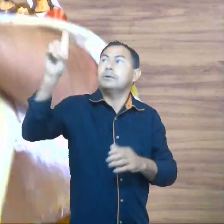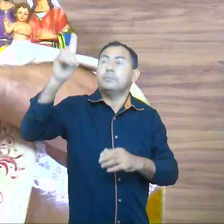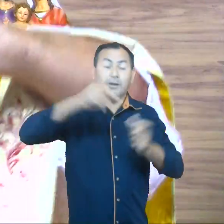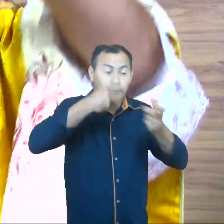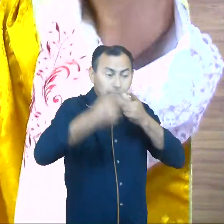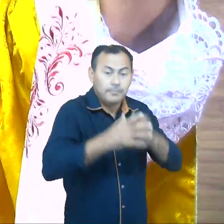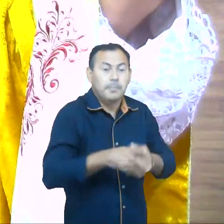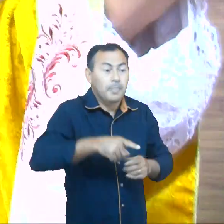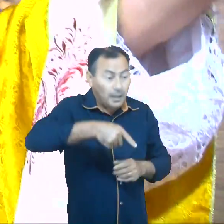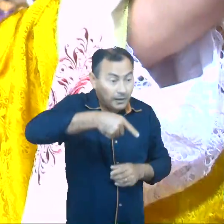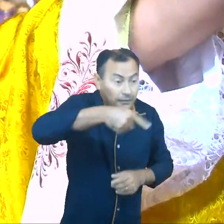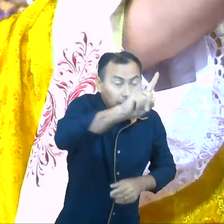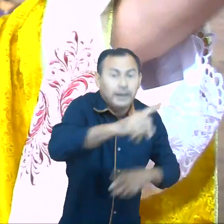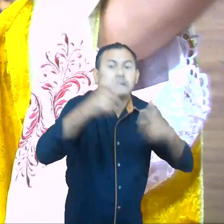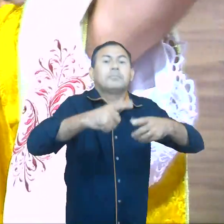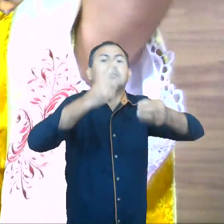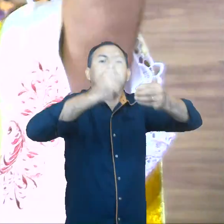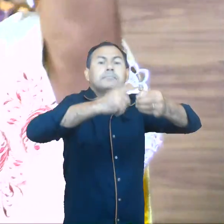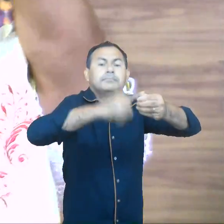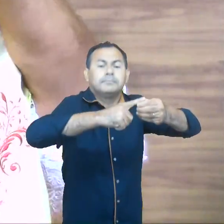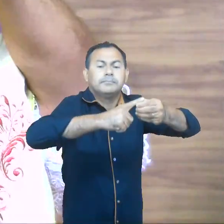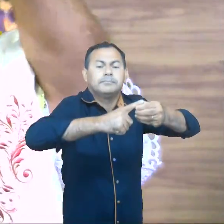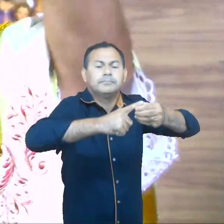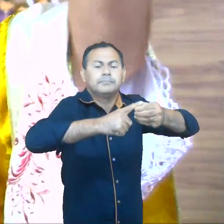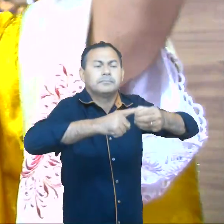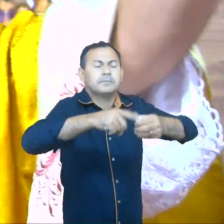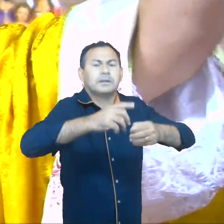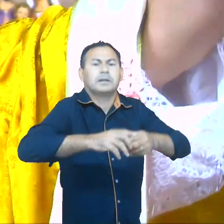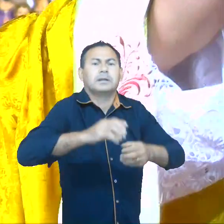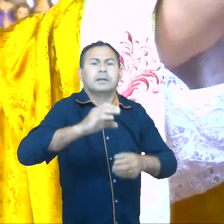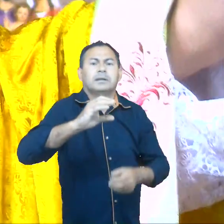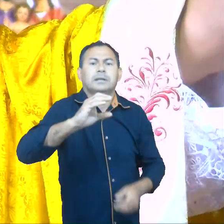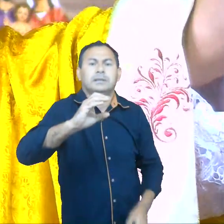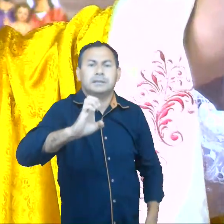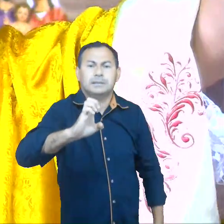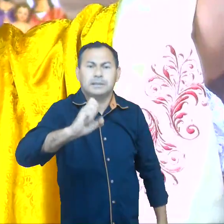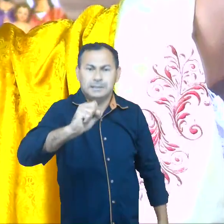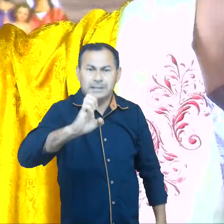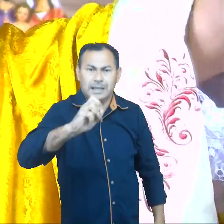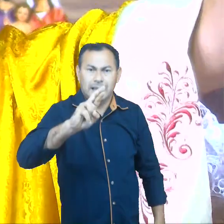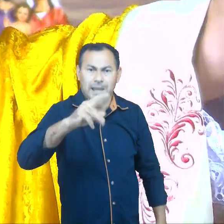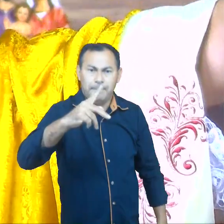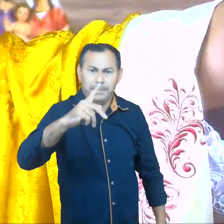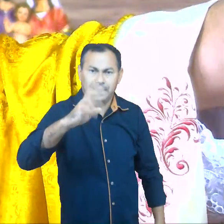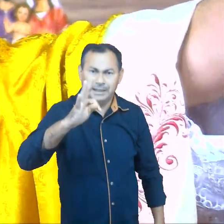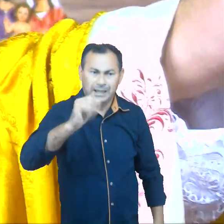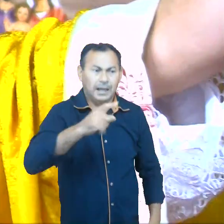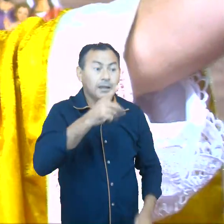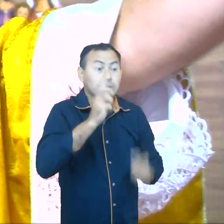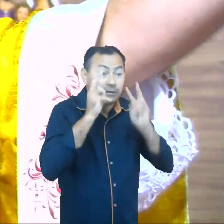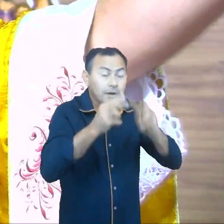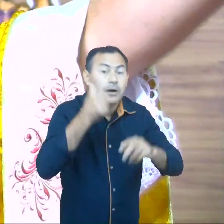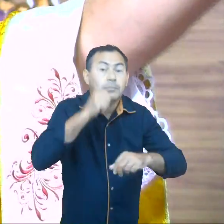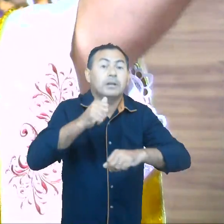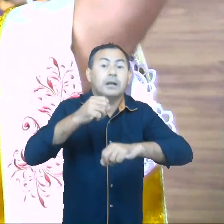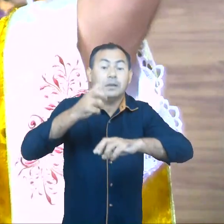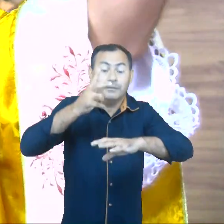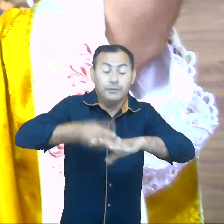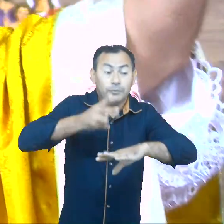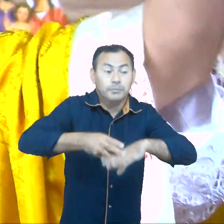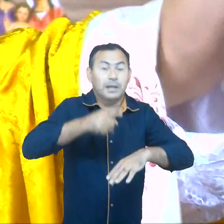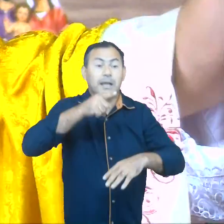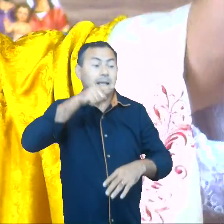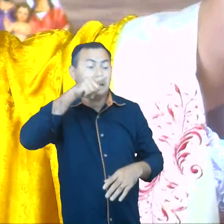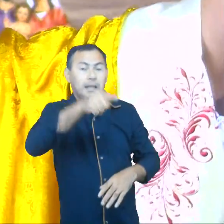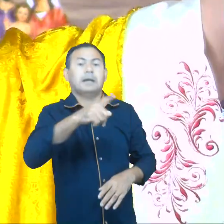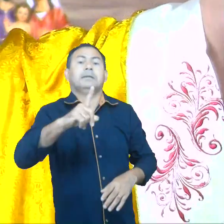ele: vai até uma cidade de Serepta, você vai ver uma viúva, e lá